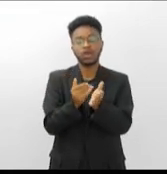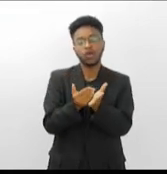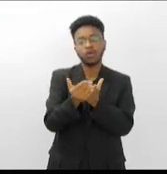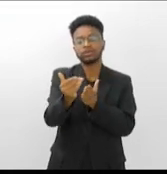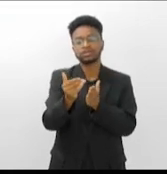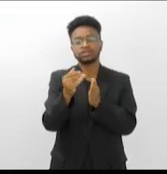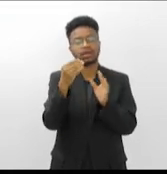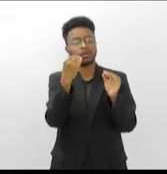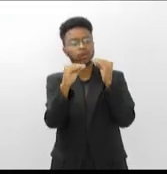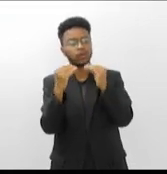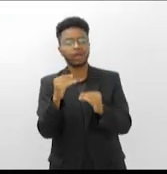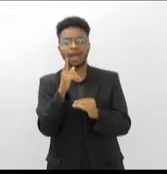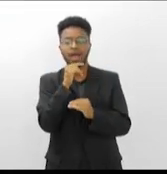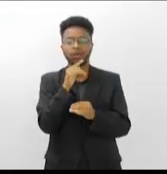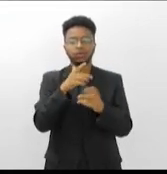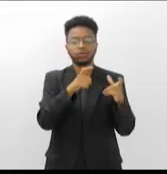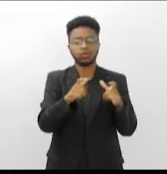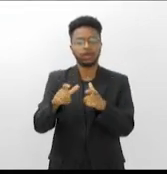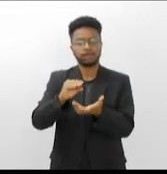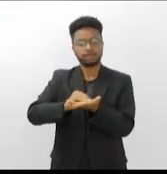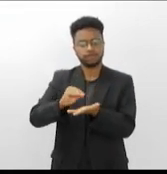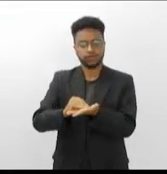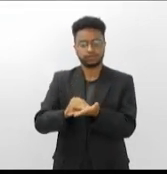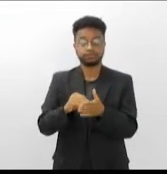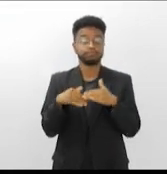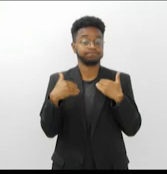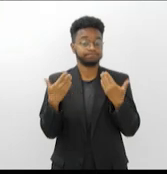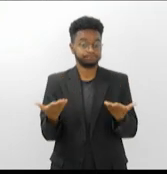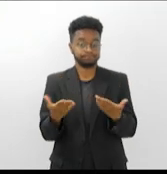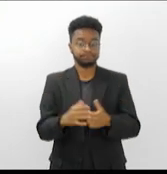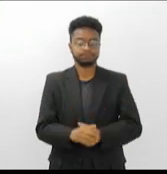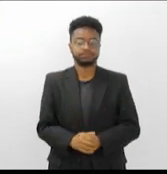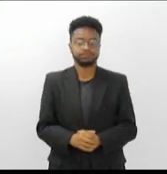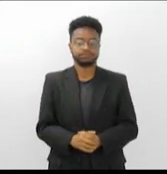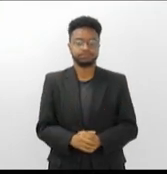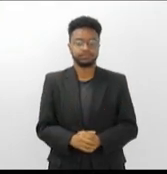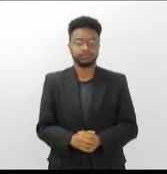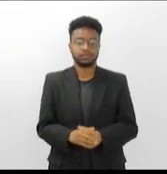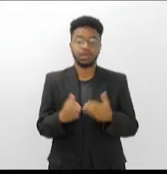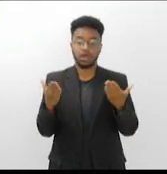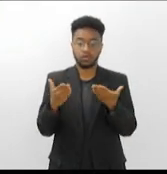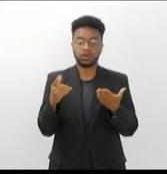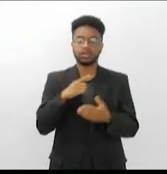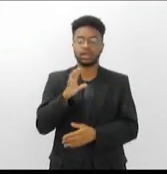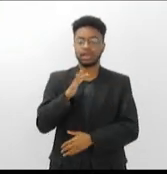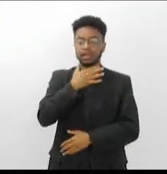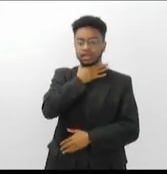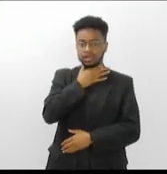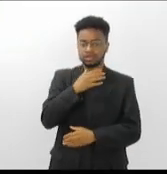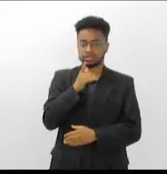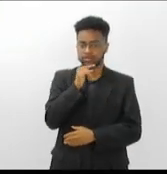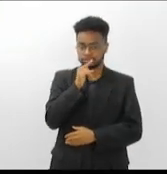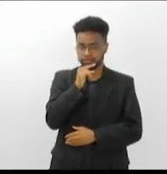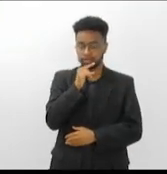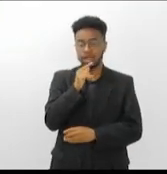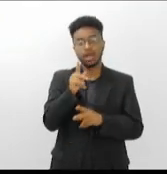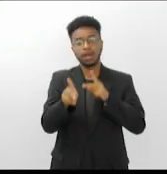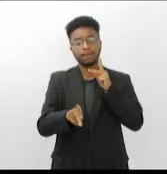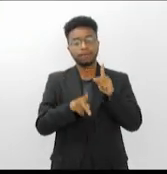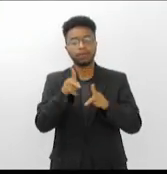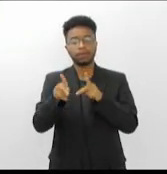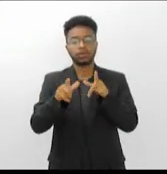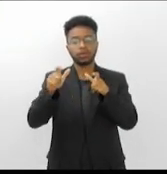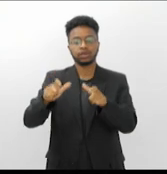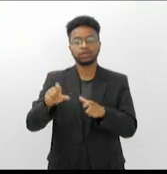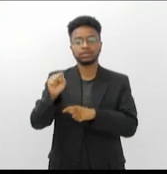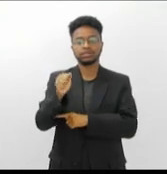colocar água onde não tem. Pois bem, agora, com essa crise hídrica, a população de Santo